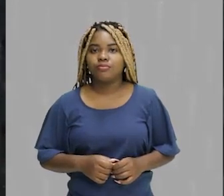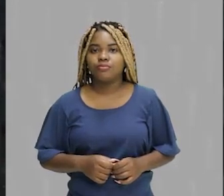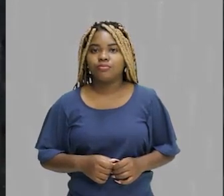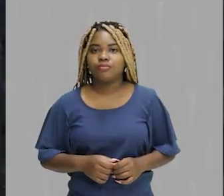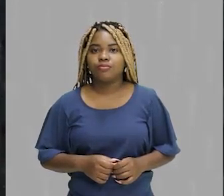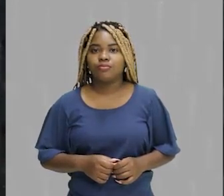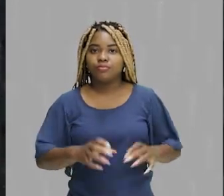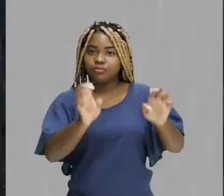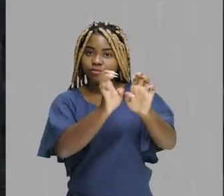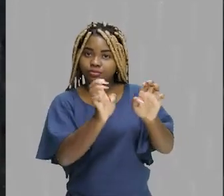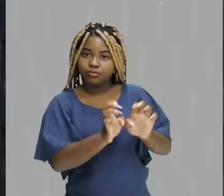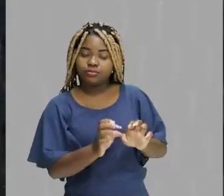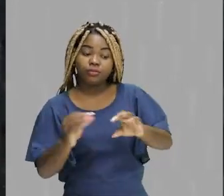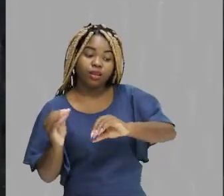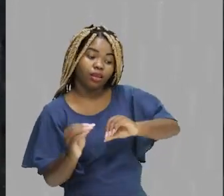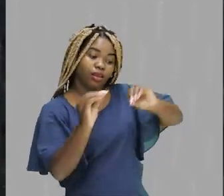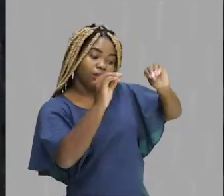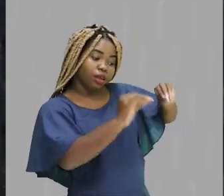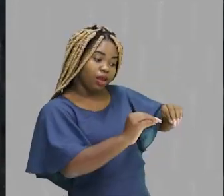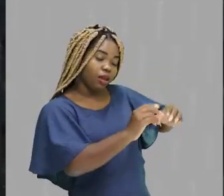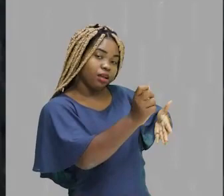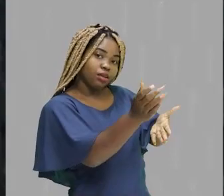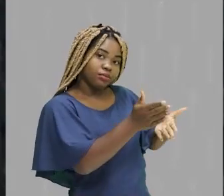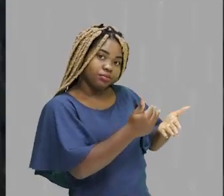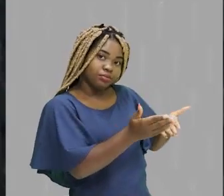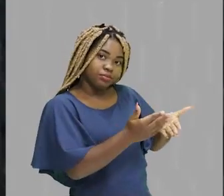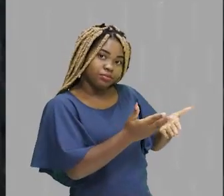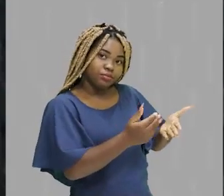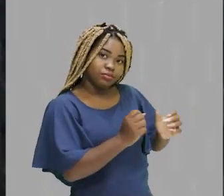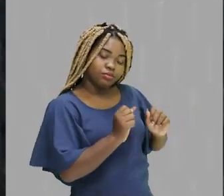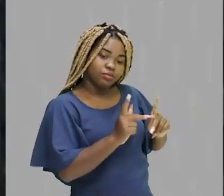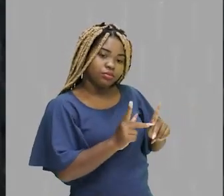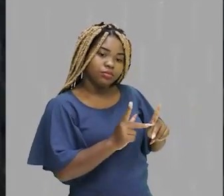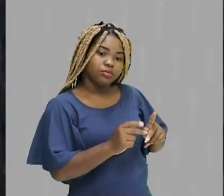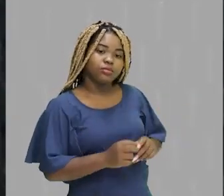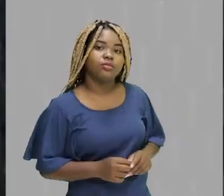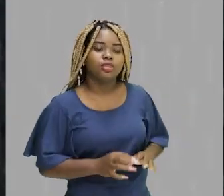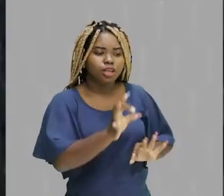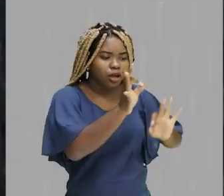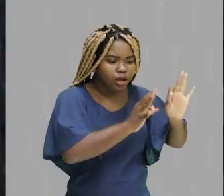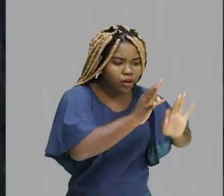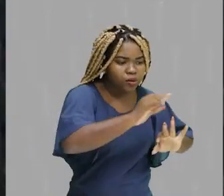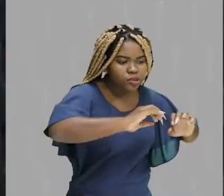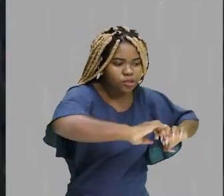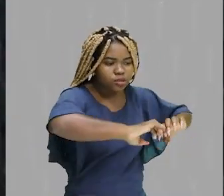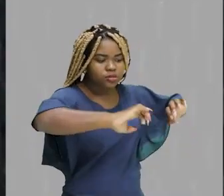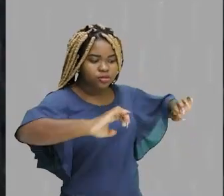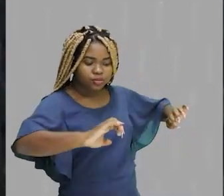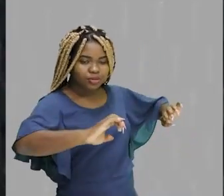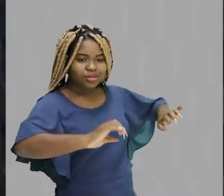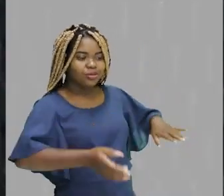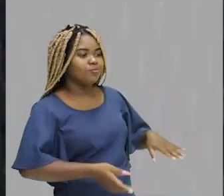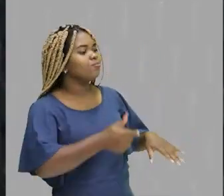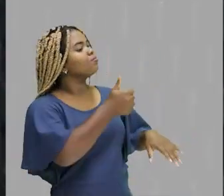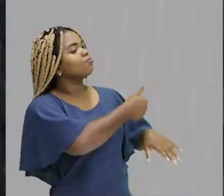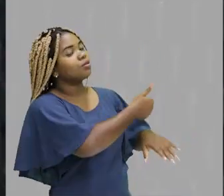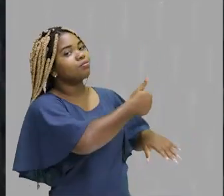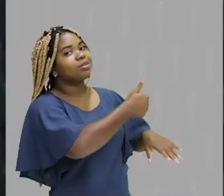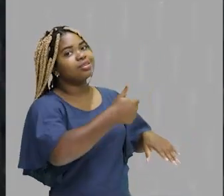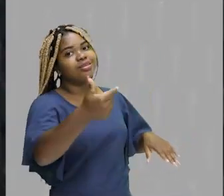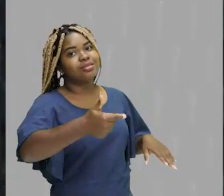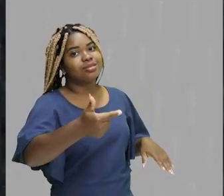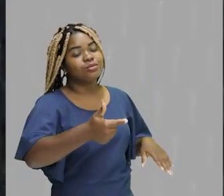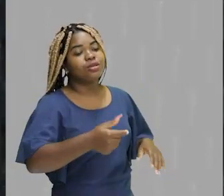essa estrutura para o seu caderno e tenta dividir ela em duas partes e veja se essas partes são iguais